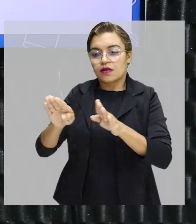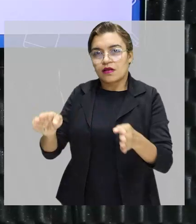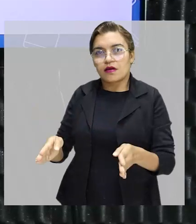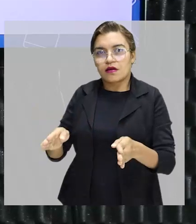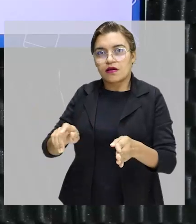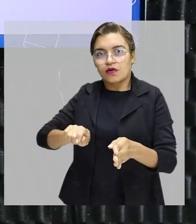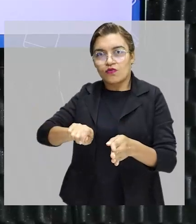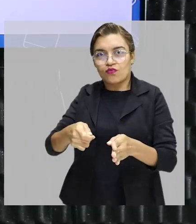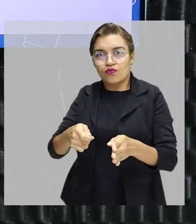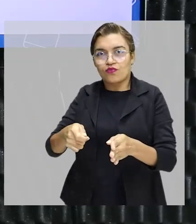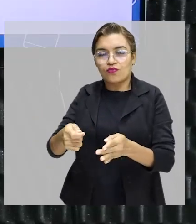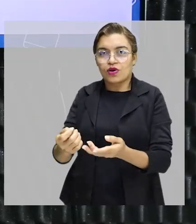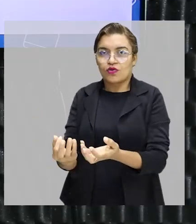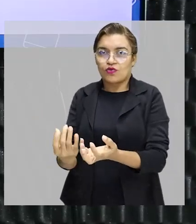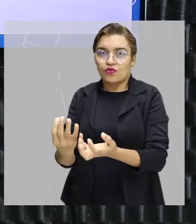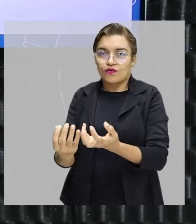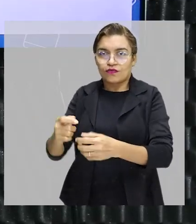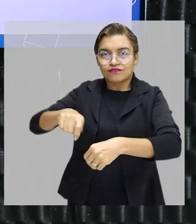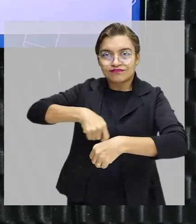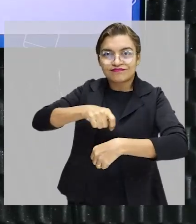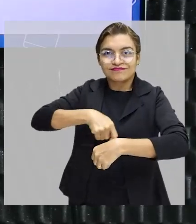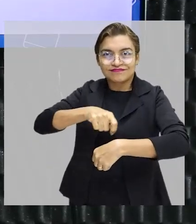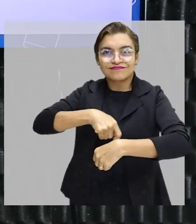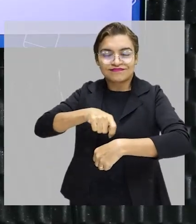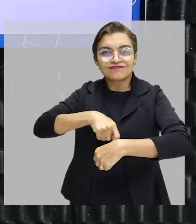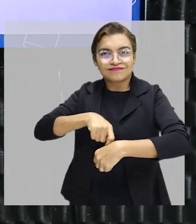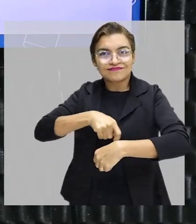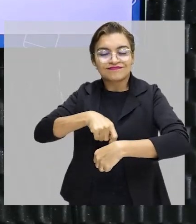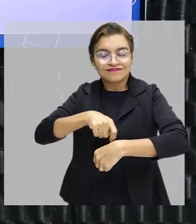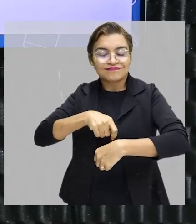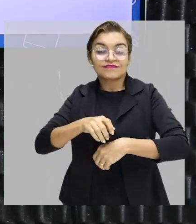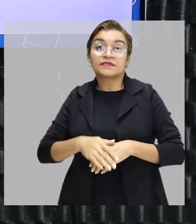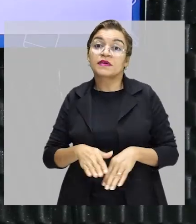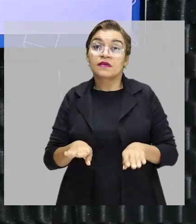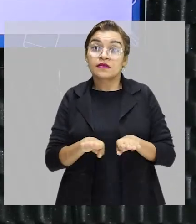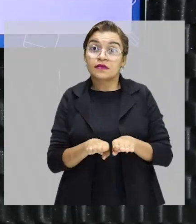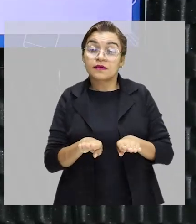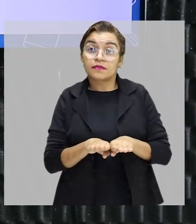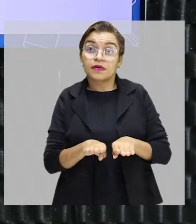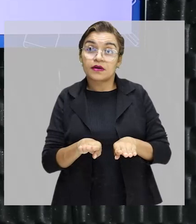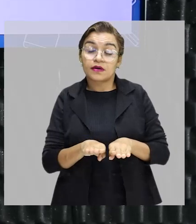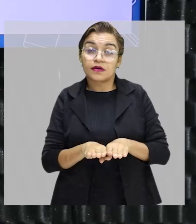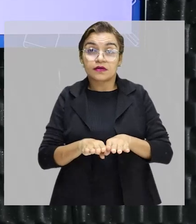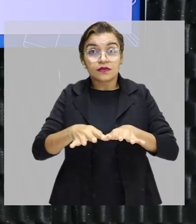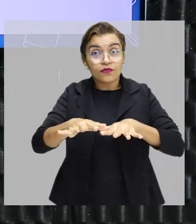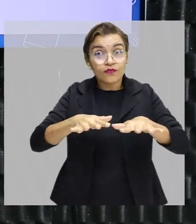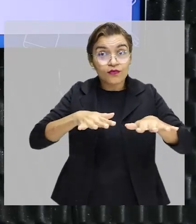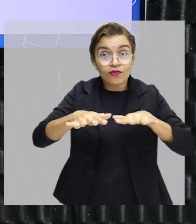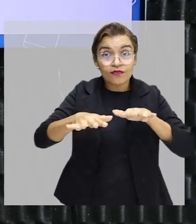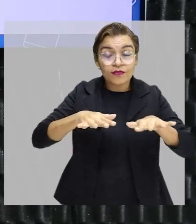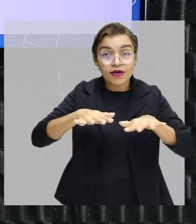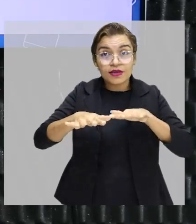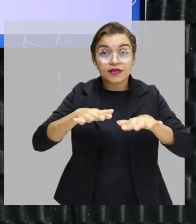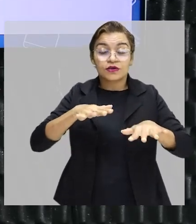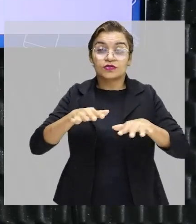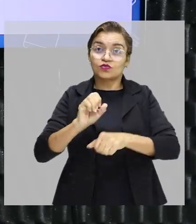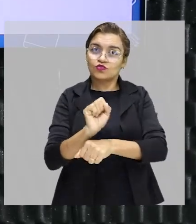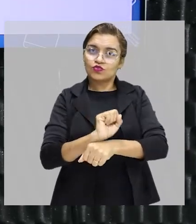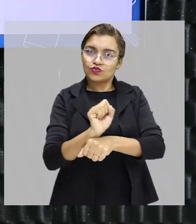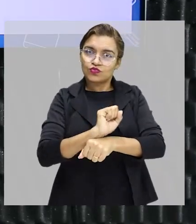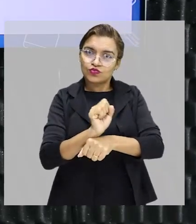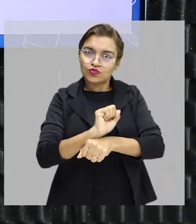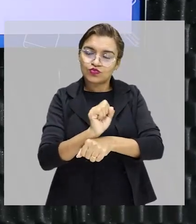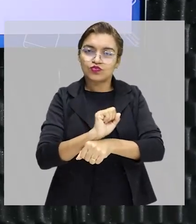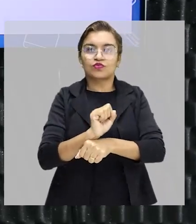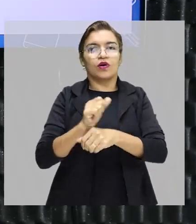poder preparar os alimentos, também na movimentação dos automóveis,